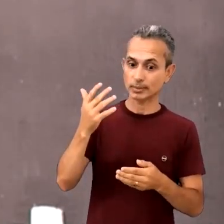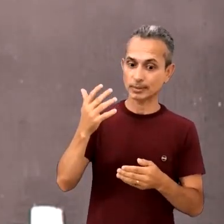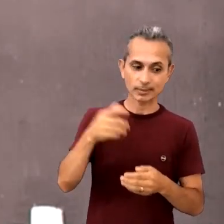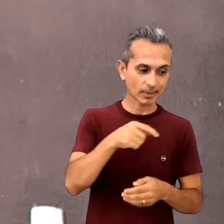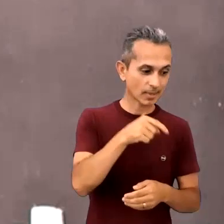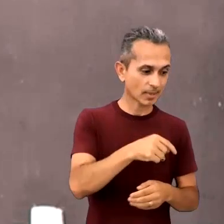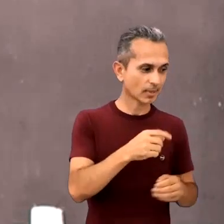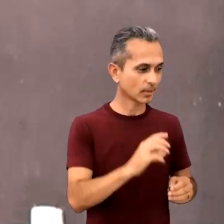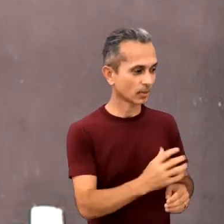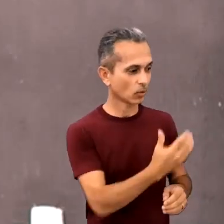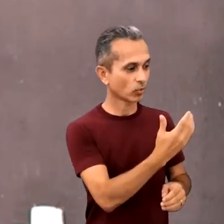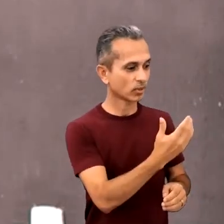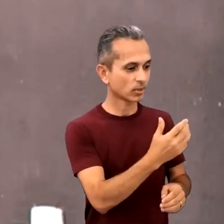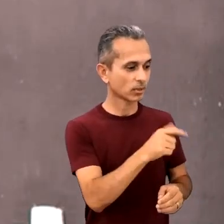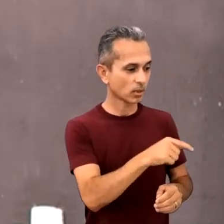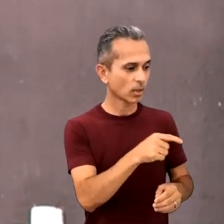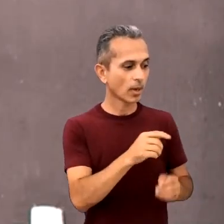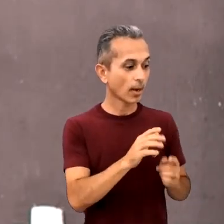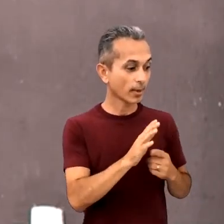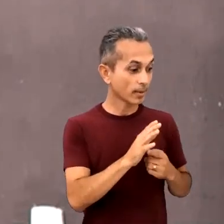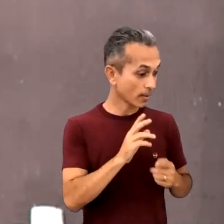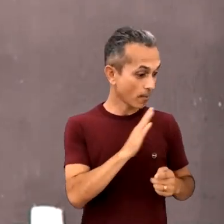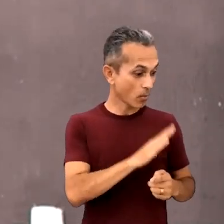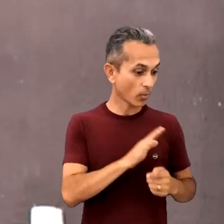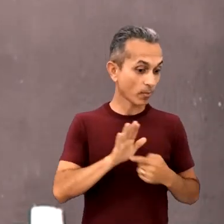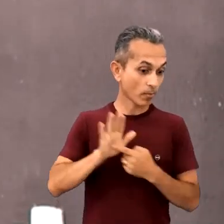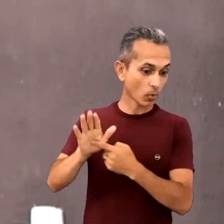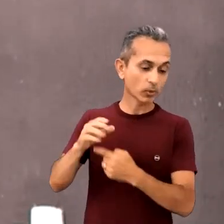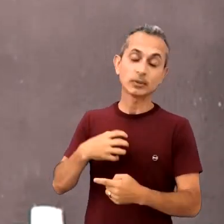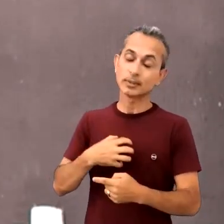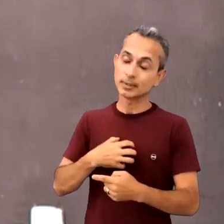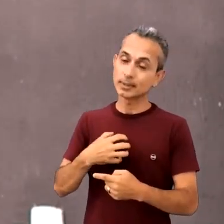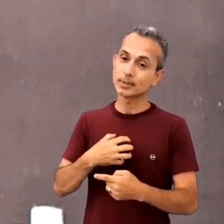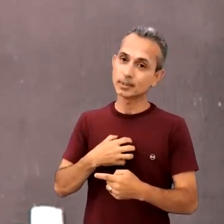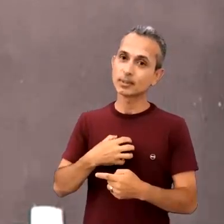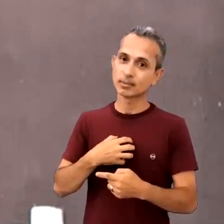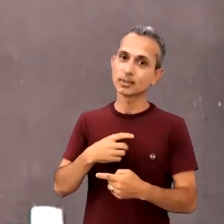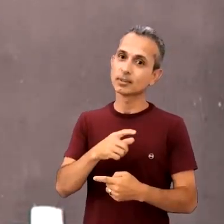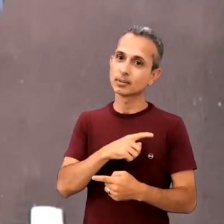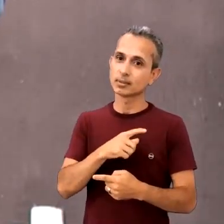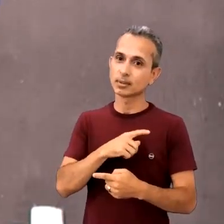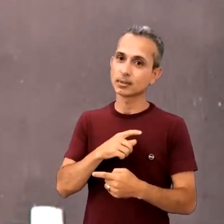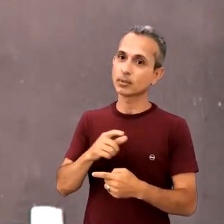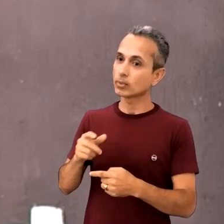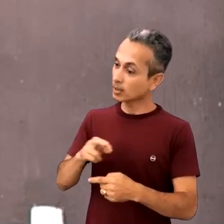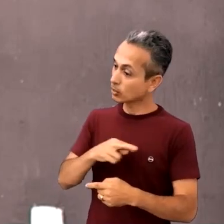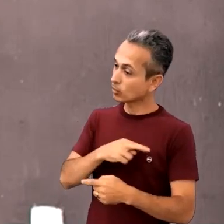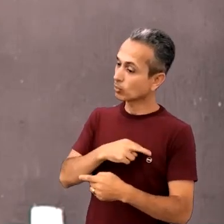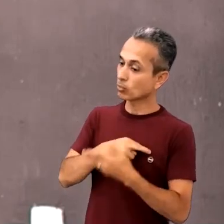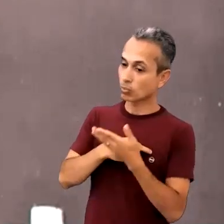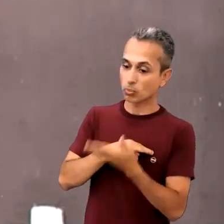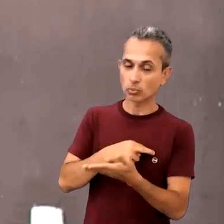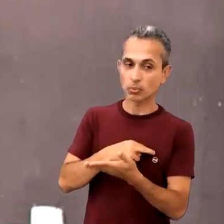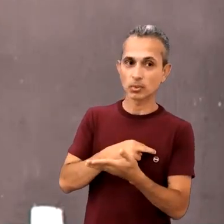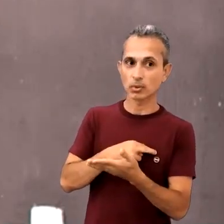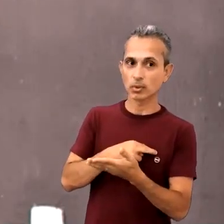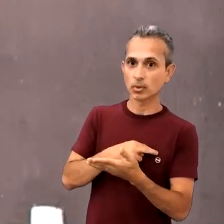eles têm. Ele, ao reconhecer que ela é virtuosa, como se dissesse, você é uma mulher ideal para